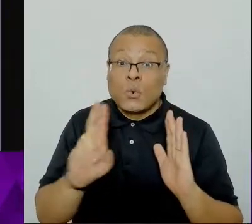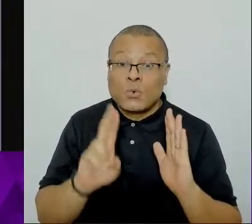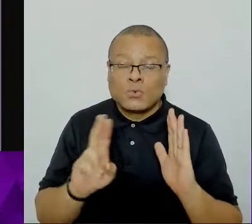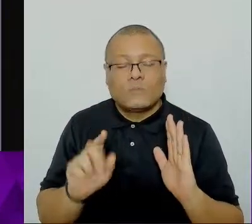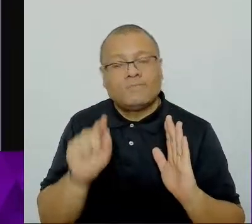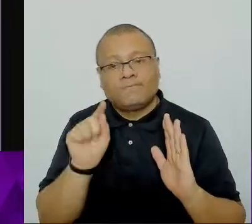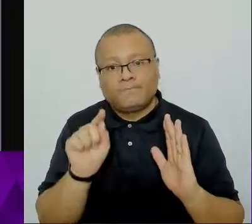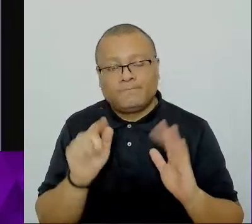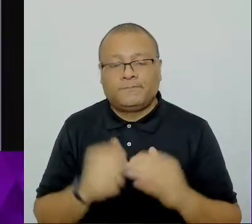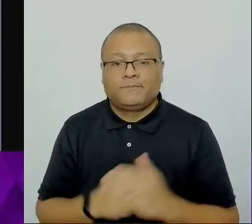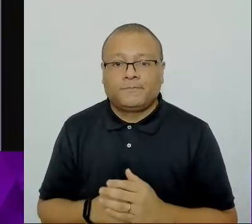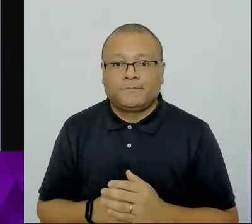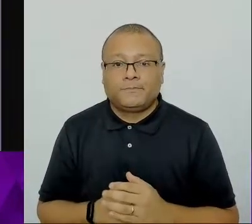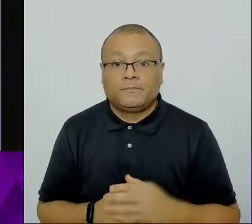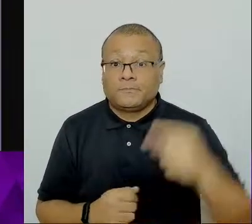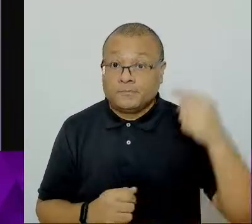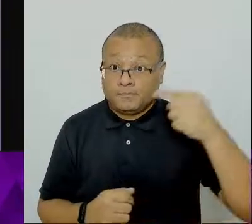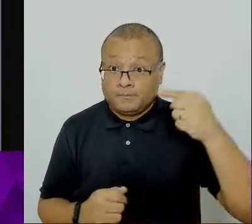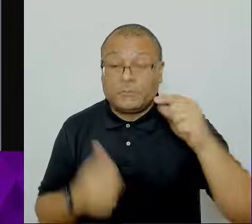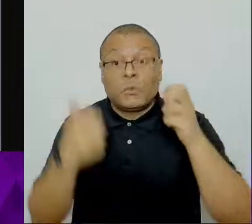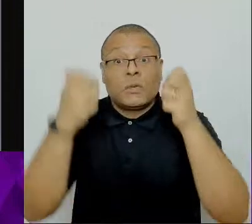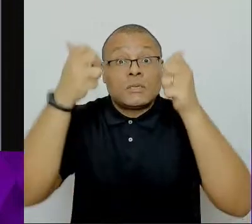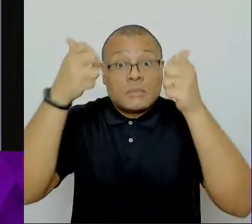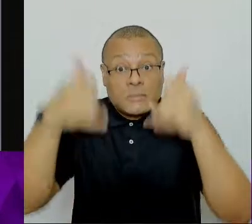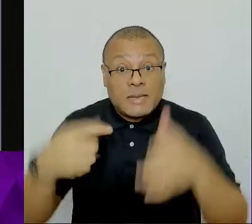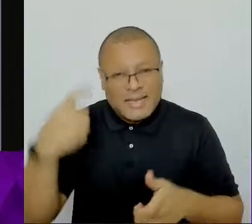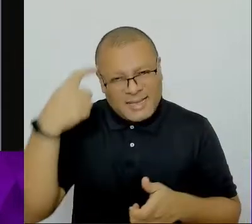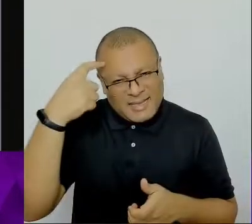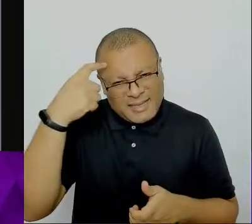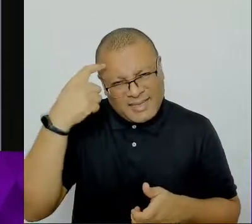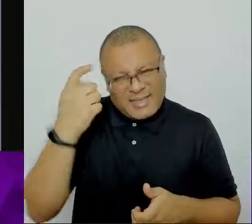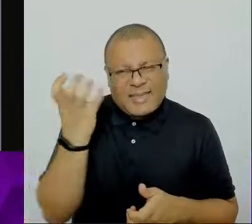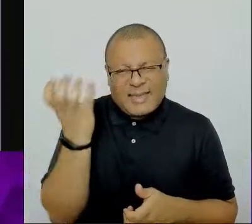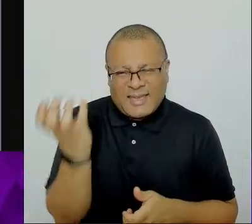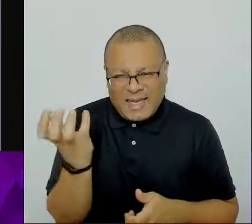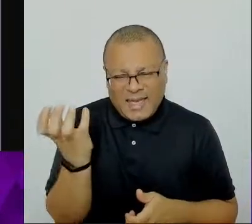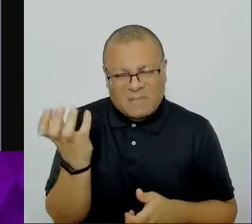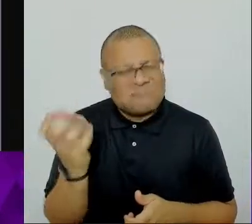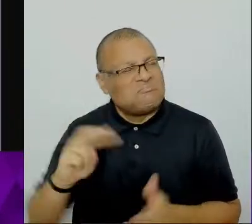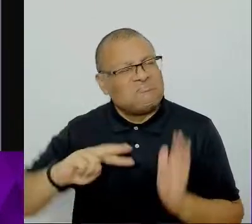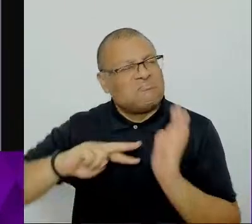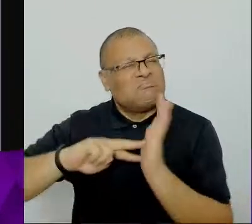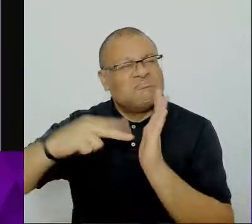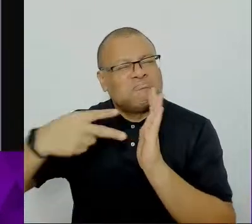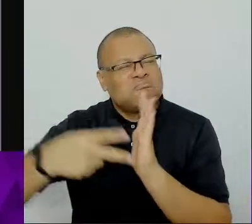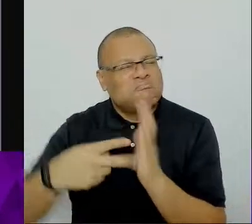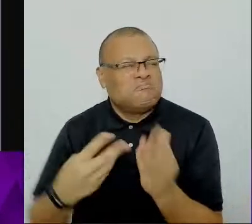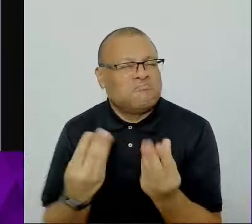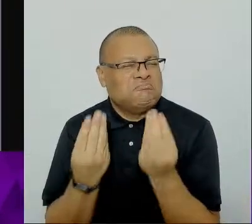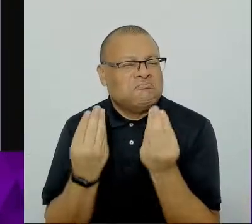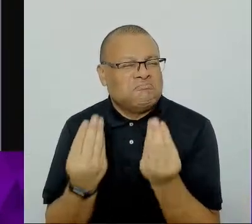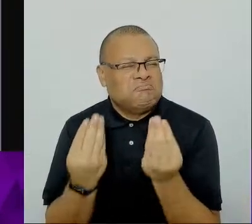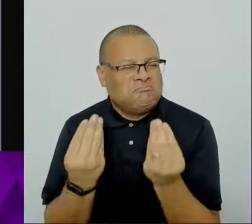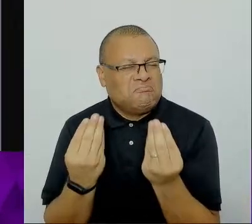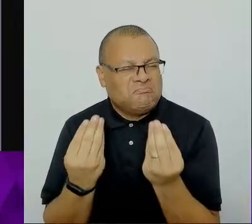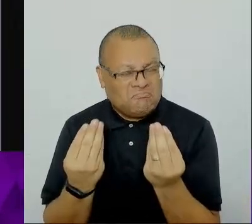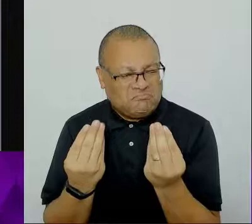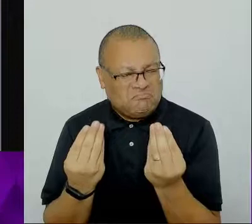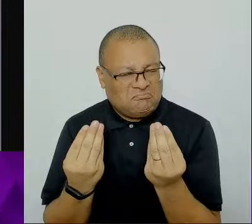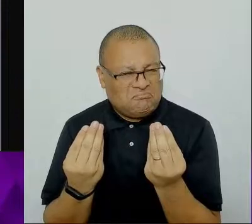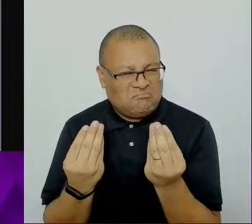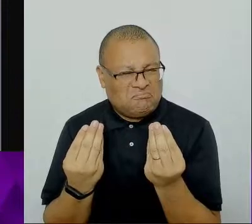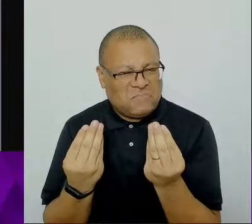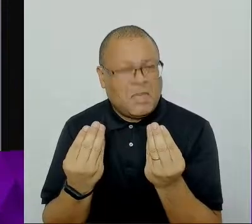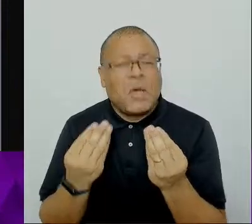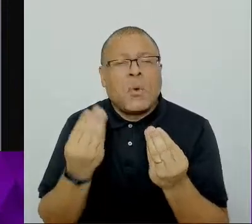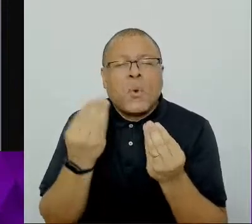apresentação. Então, falar um pouquinho sobre o que são essas aplicações, né, e do que consiste o fluxo